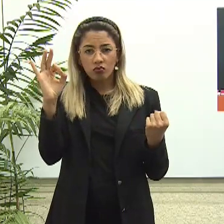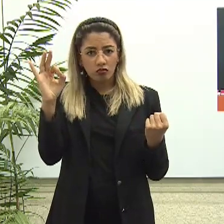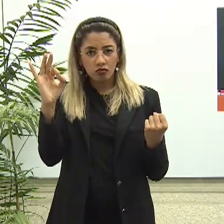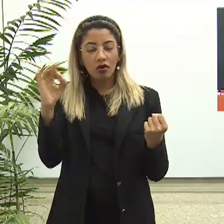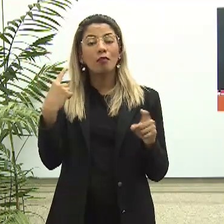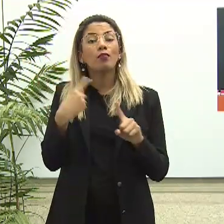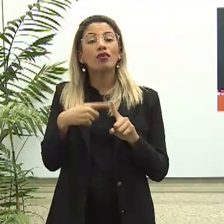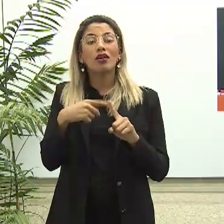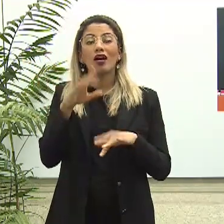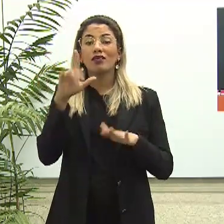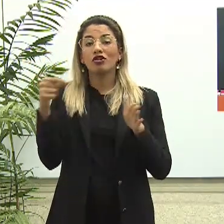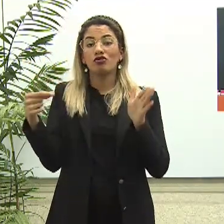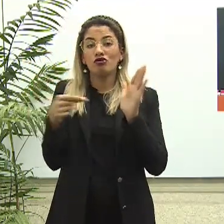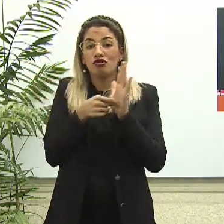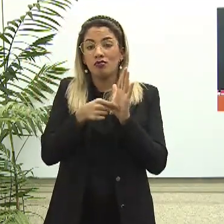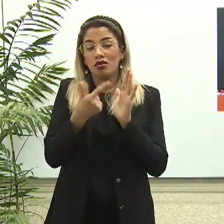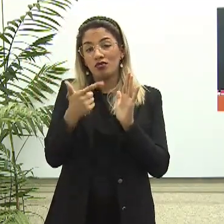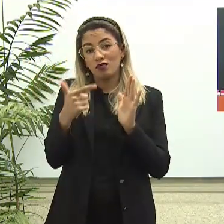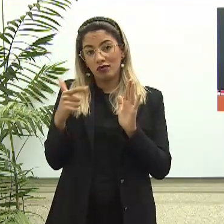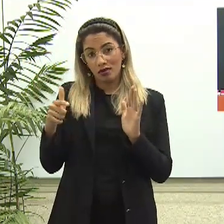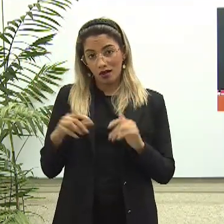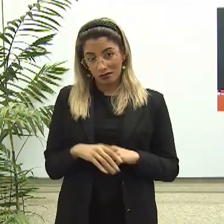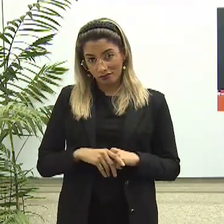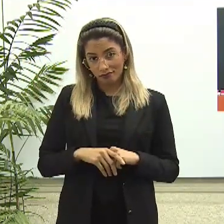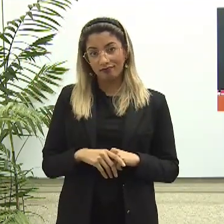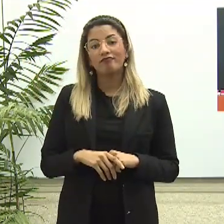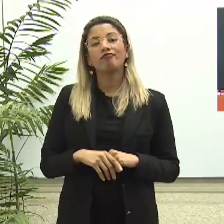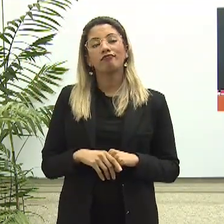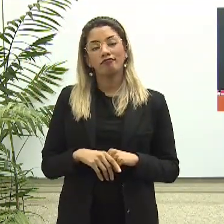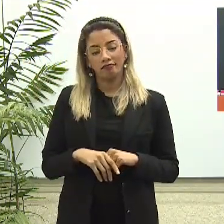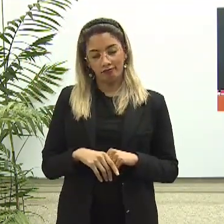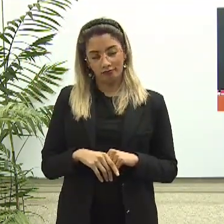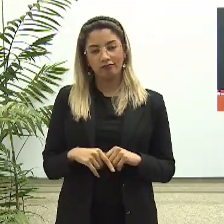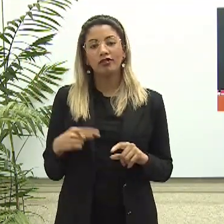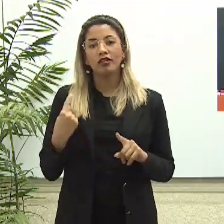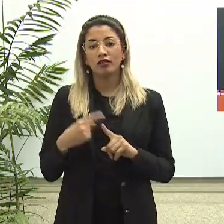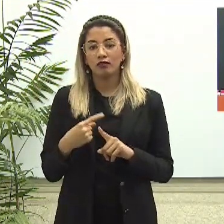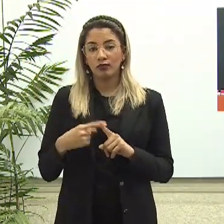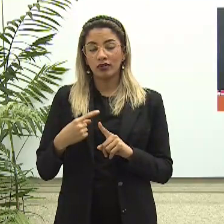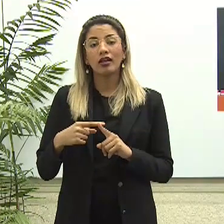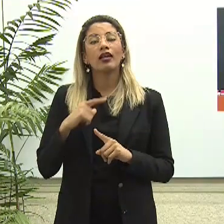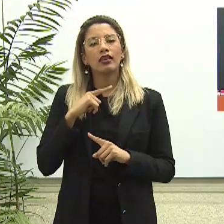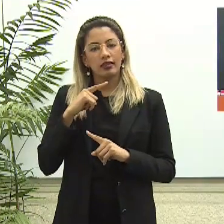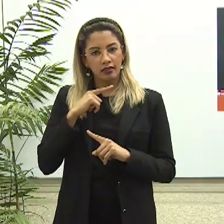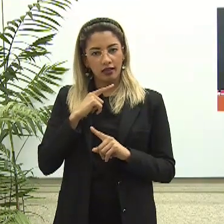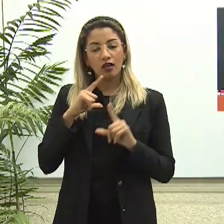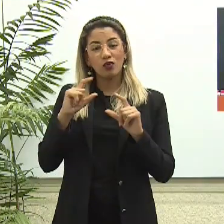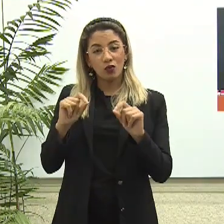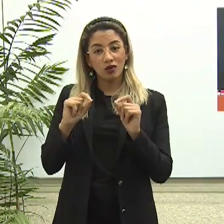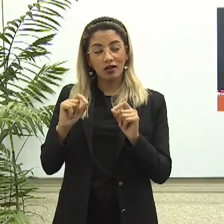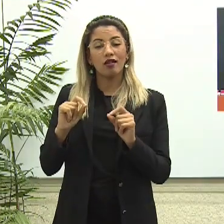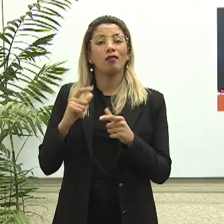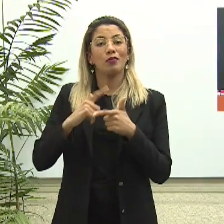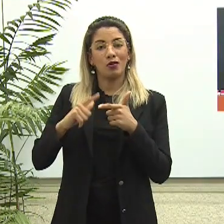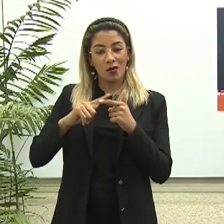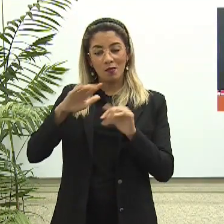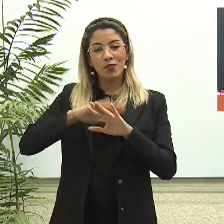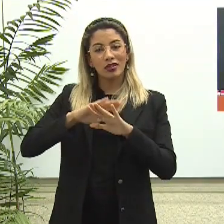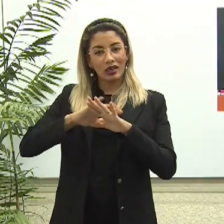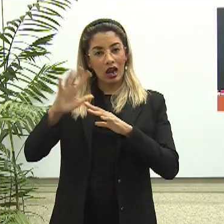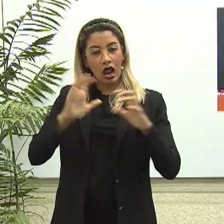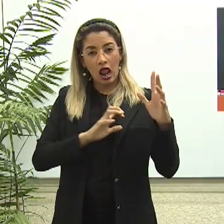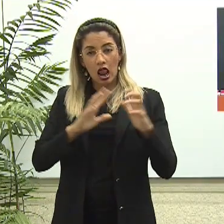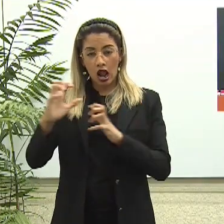tem chip porque tem uma guerra do semicondutor para bloquear a China tem uma guerra uma